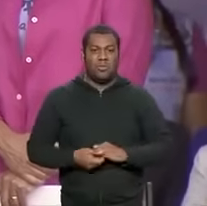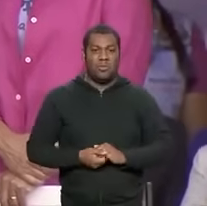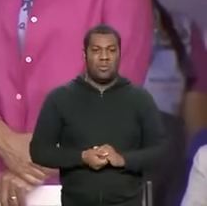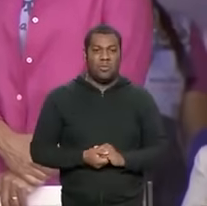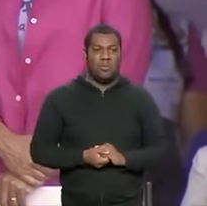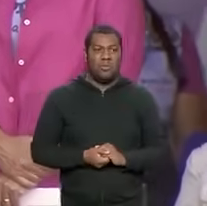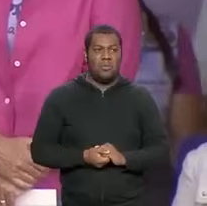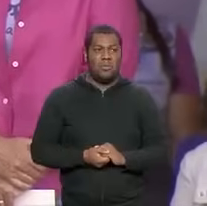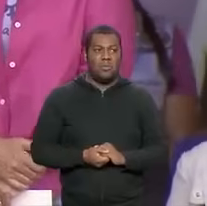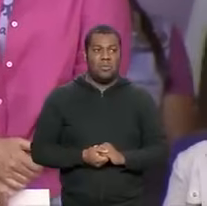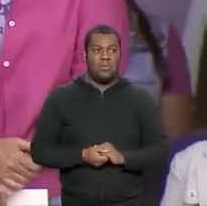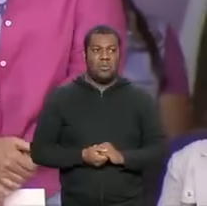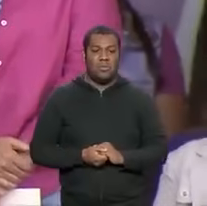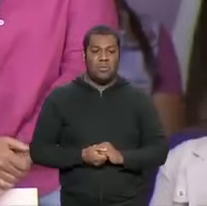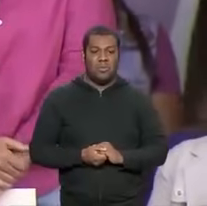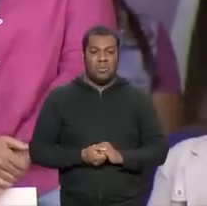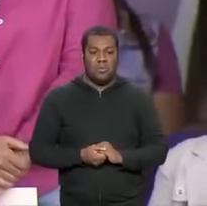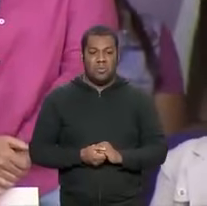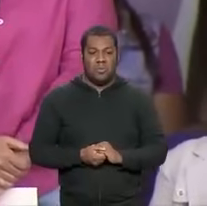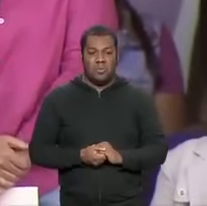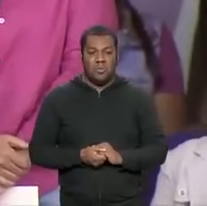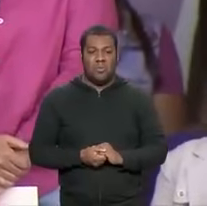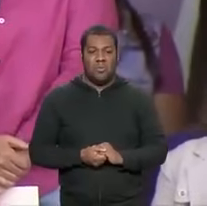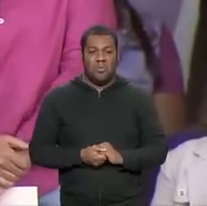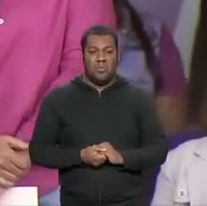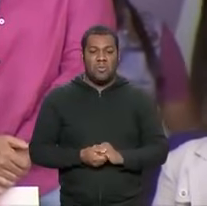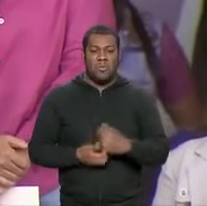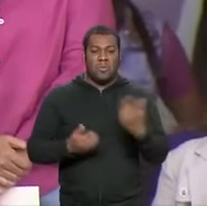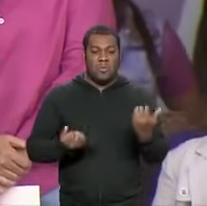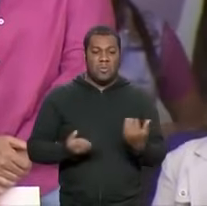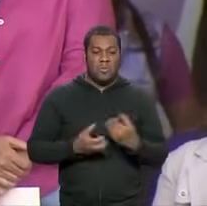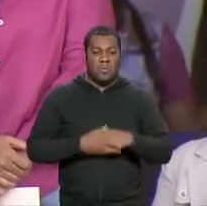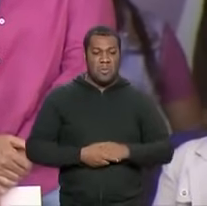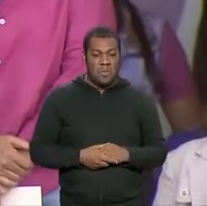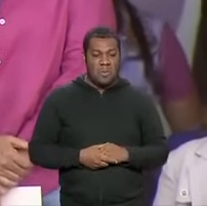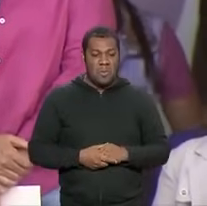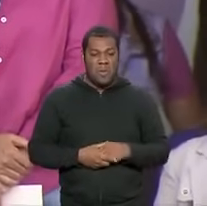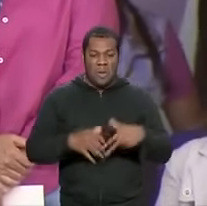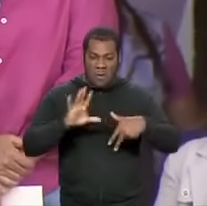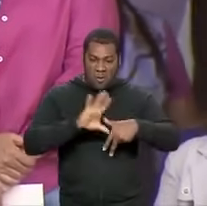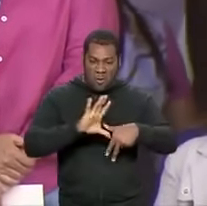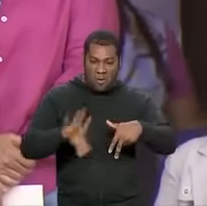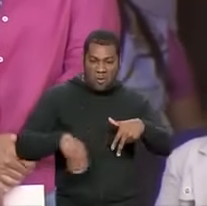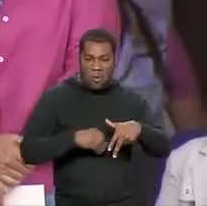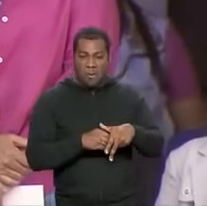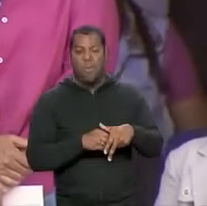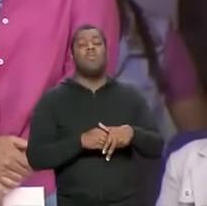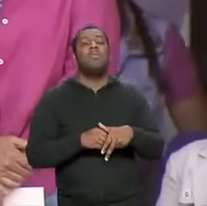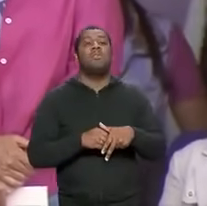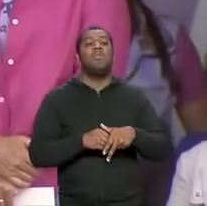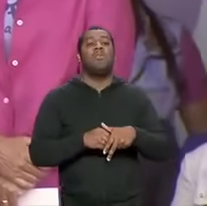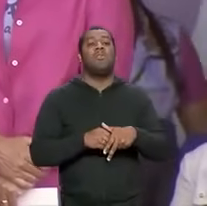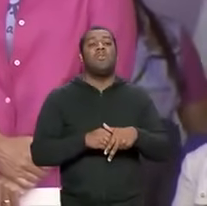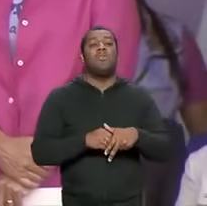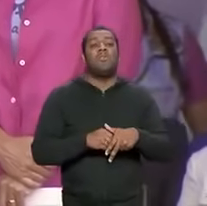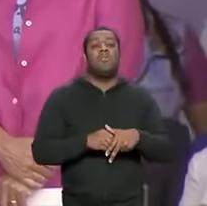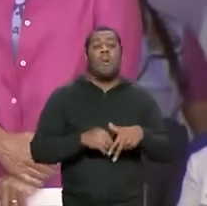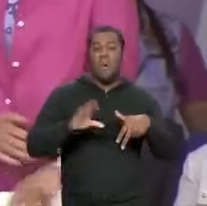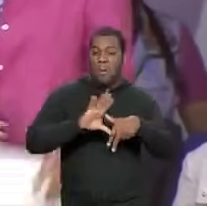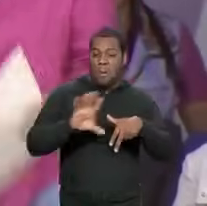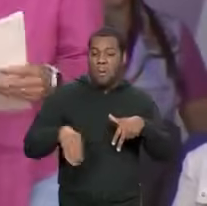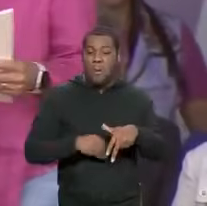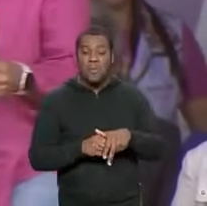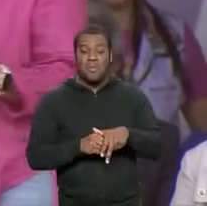no dia de hoje quem não conhece a capacidade de luta dos homens e das mulheres